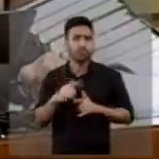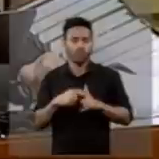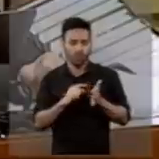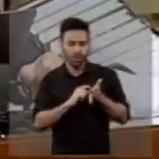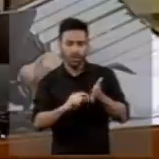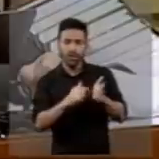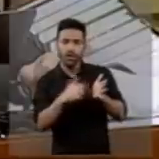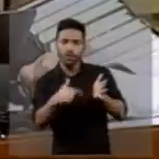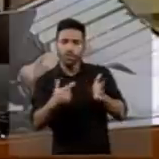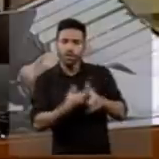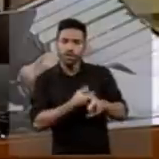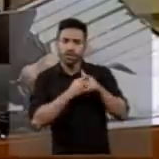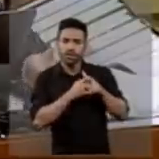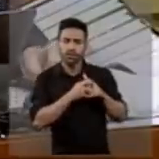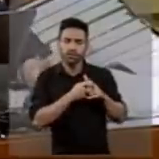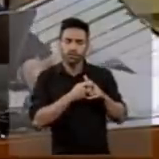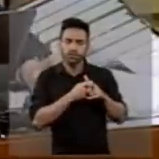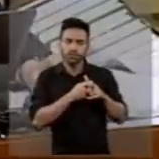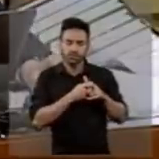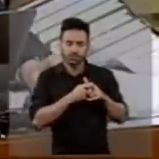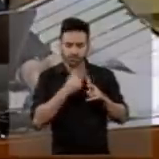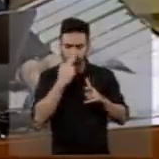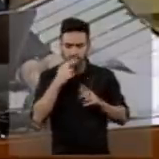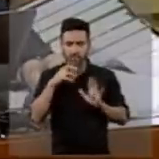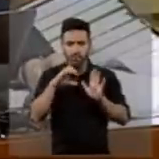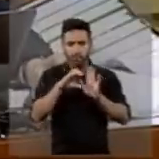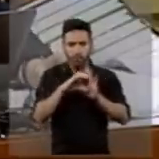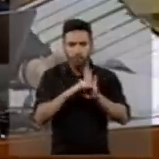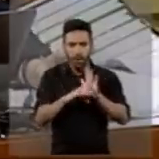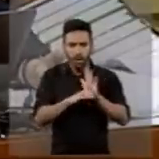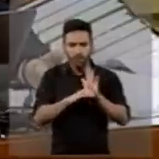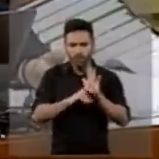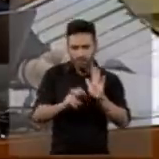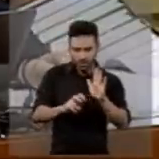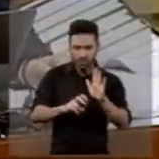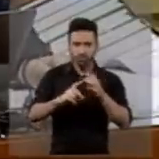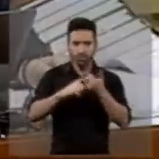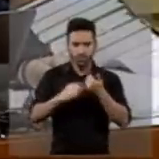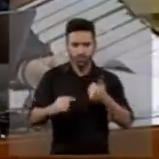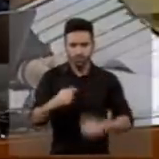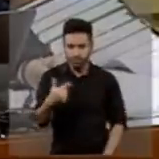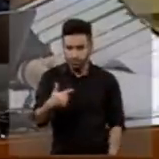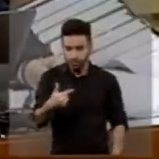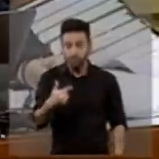suspensivo no parágrafo 5º, salvo engano, exatamente, do artigo 2º,